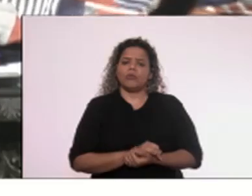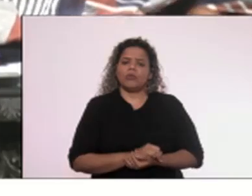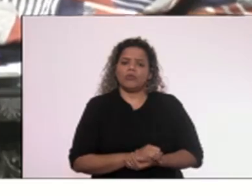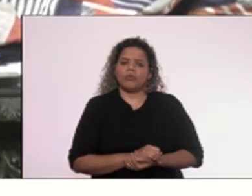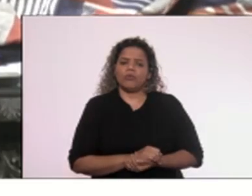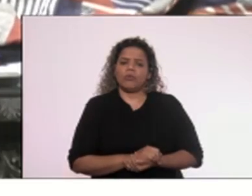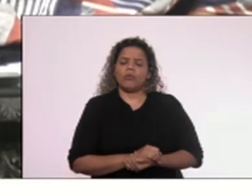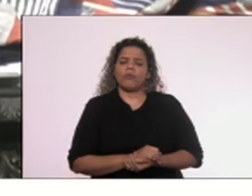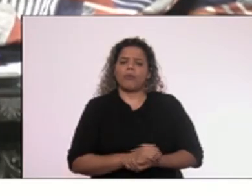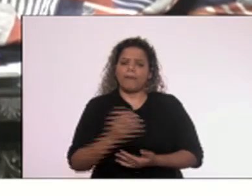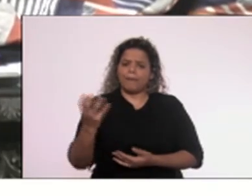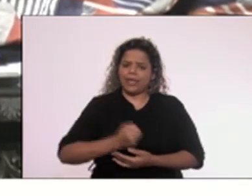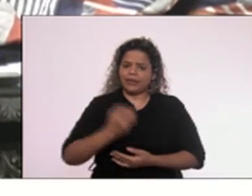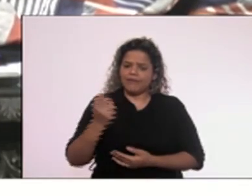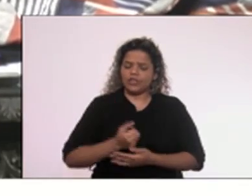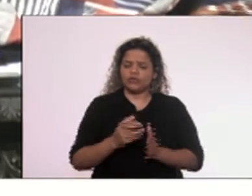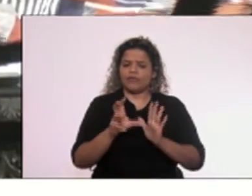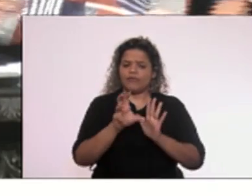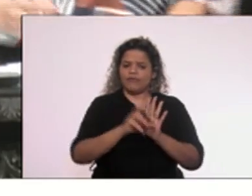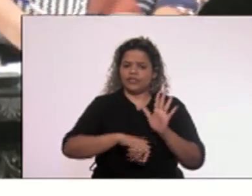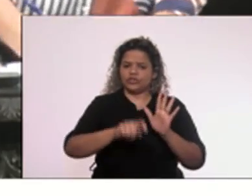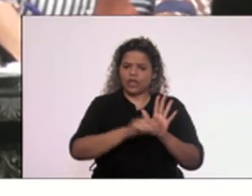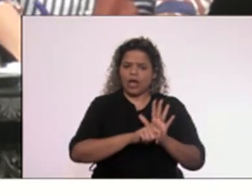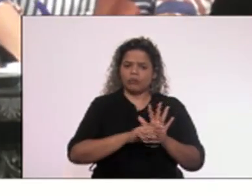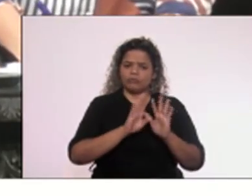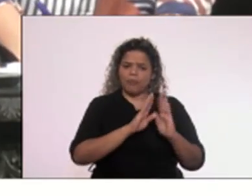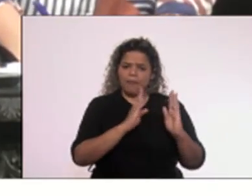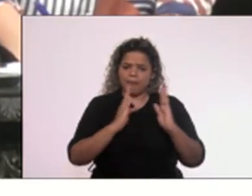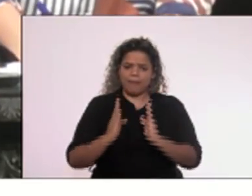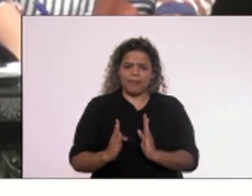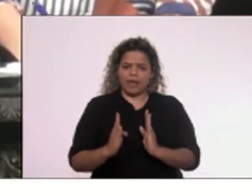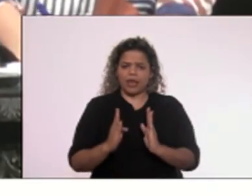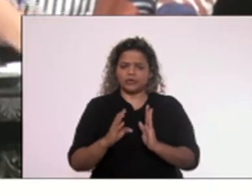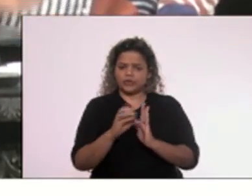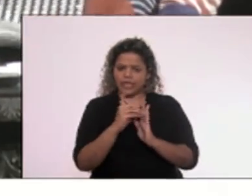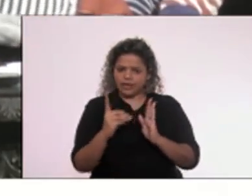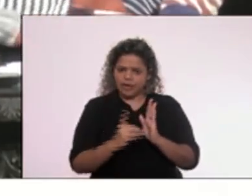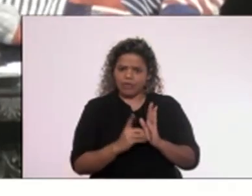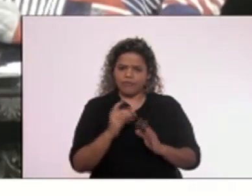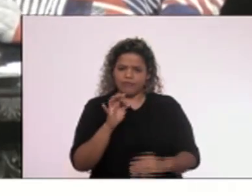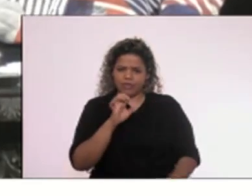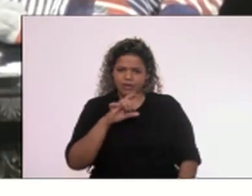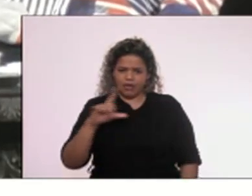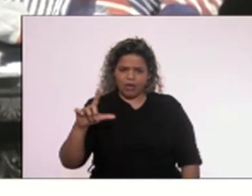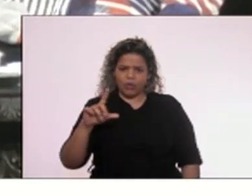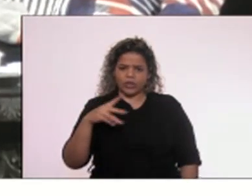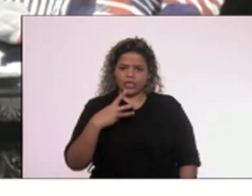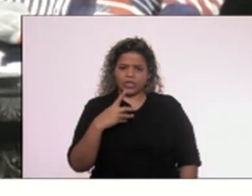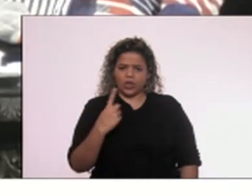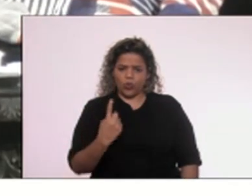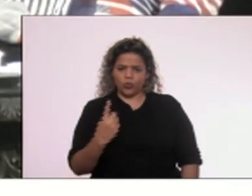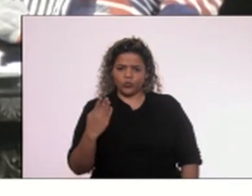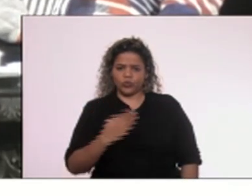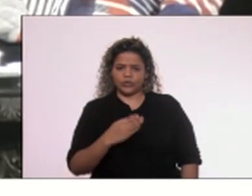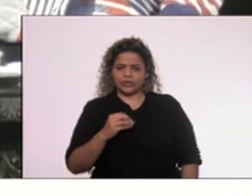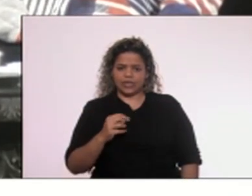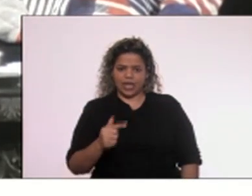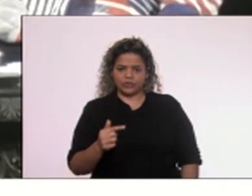aos benefícios fiscais. Tem um prazo dado pelo decreto federal até